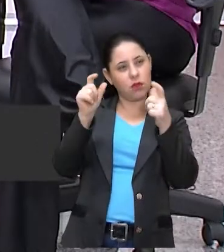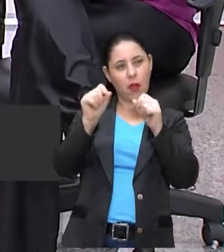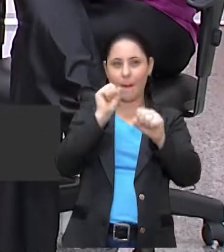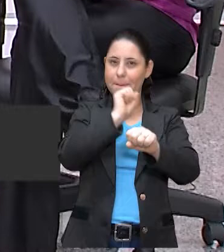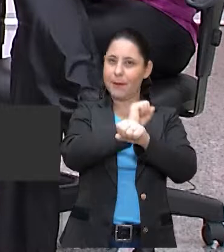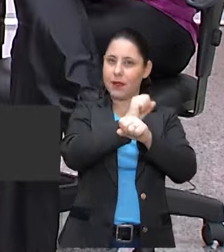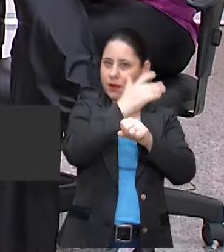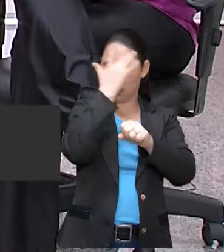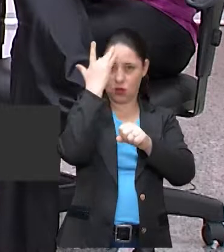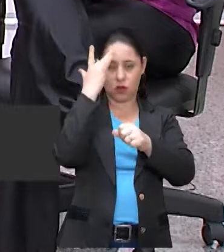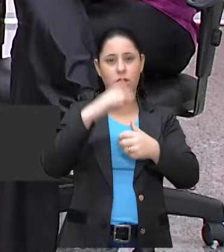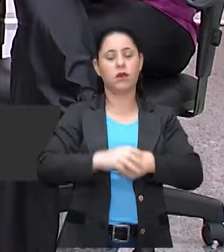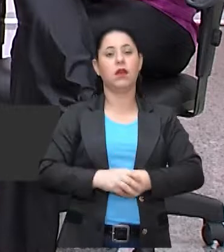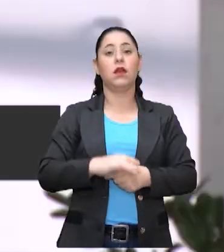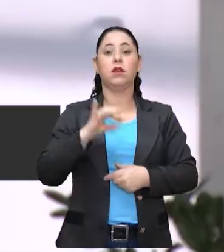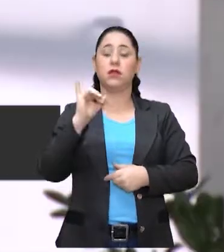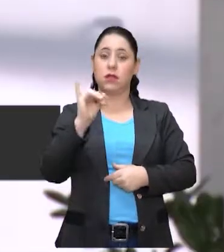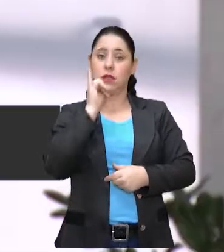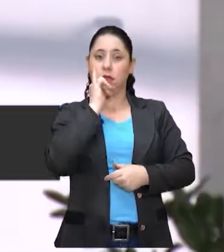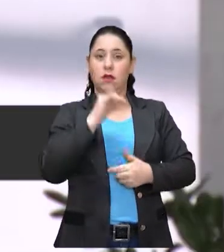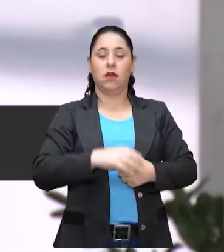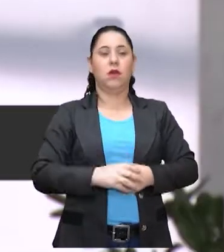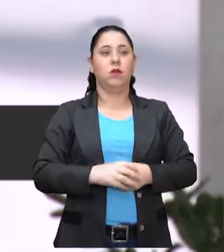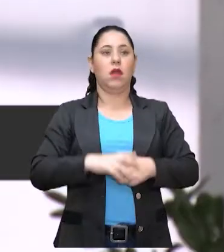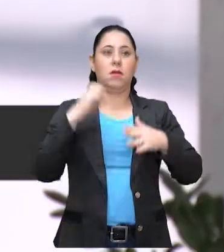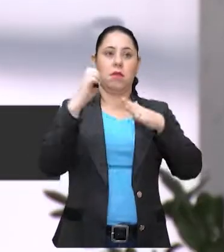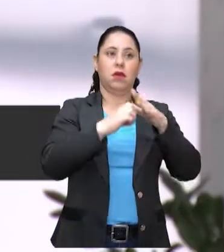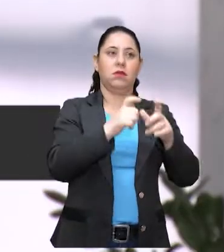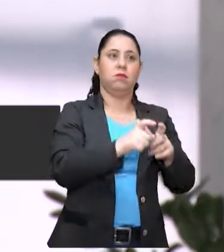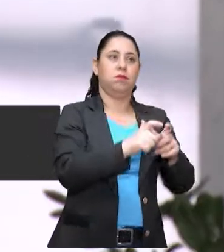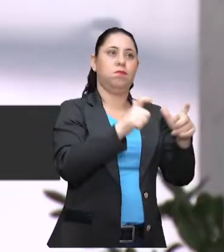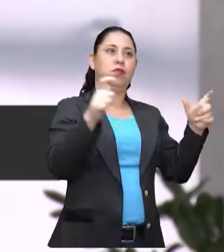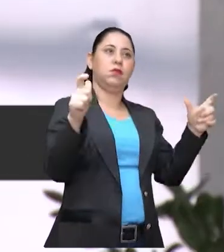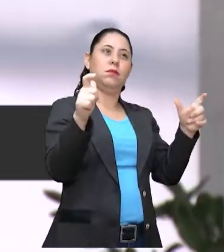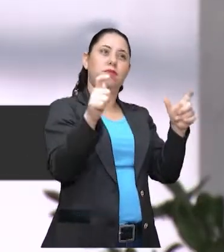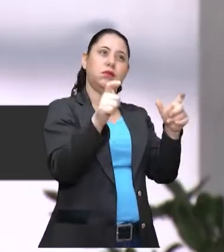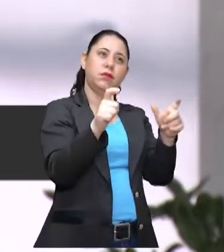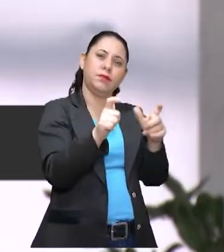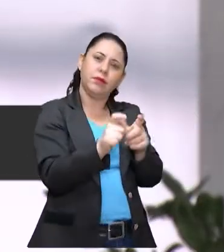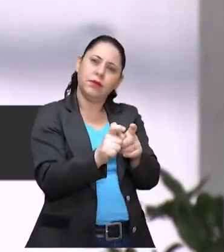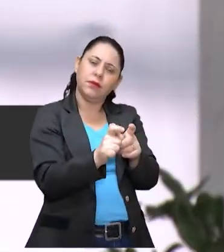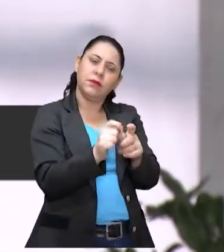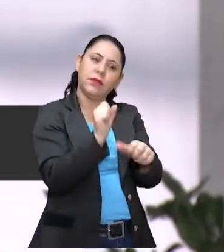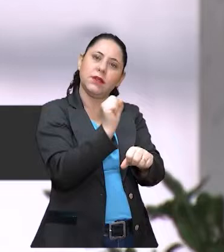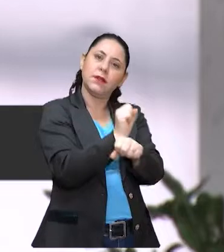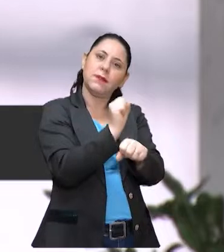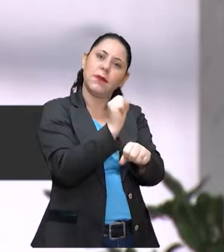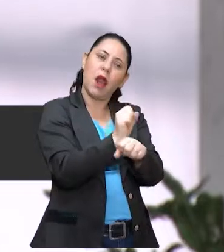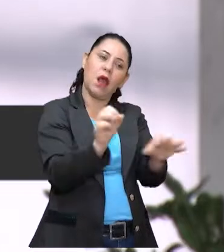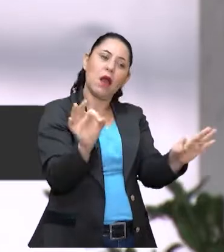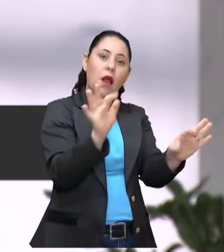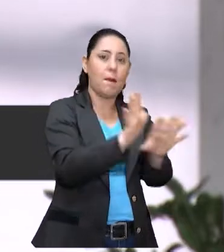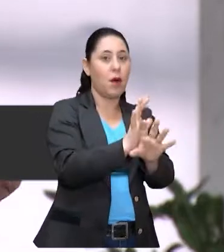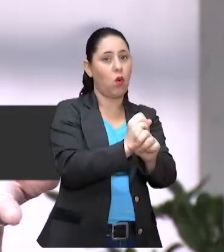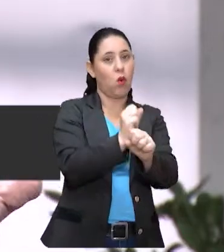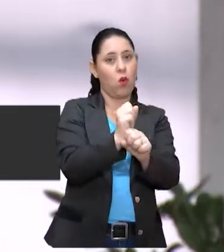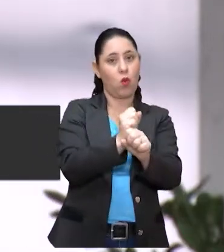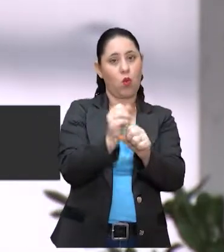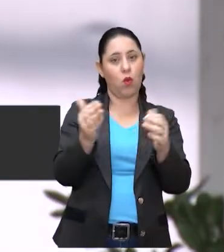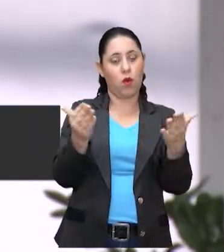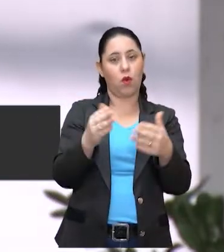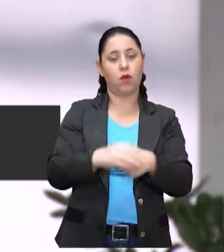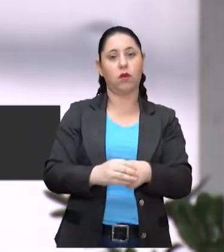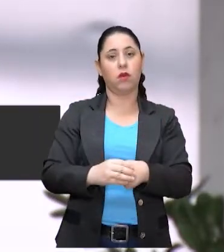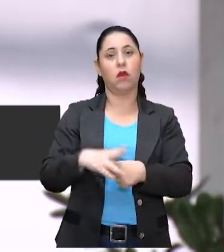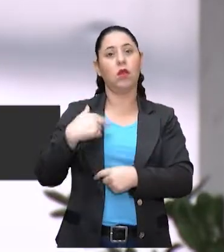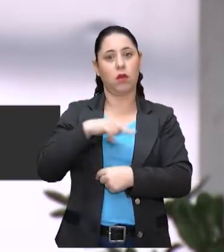Então, assim, se o grande, médio, pequeno empresário, ele vai esperar mais um bocadinho, vai esperar terminar esse ano, se bem nós temos aqui